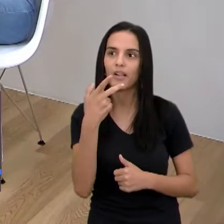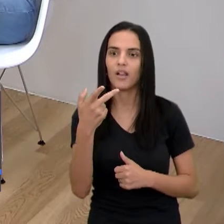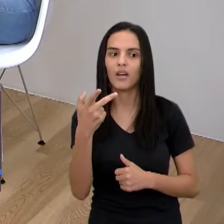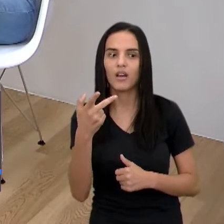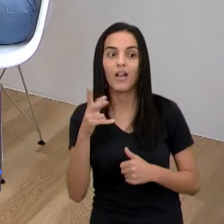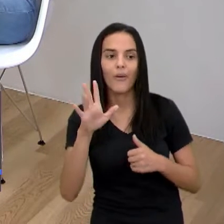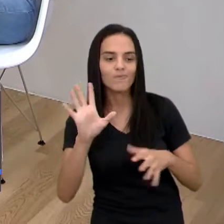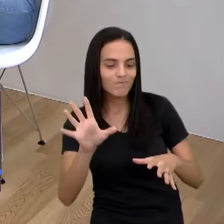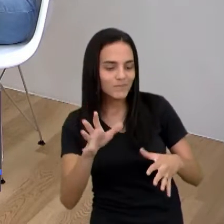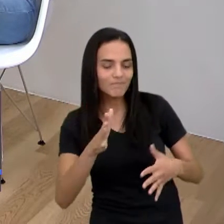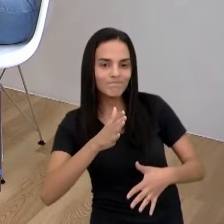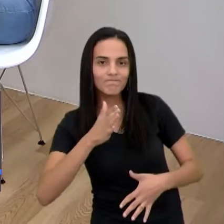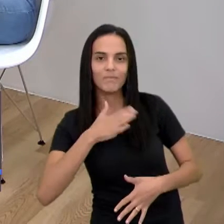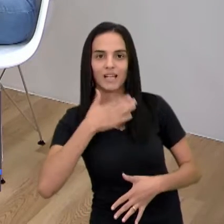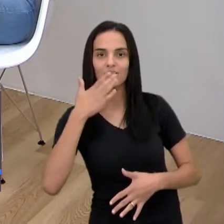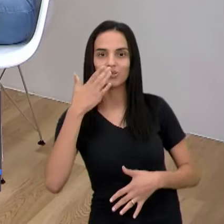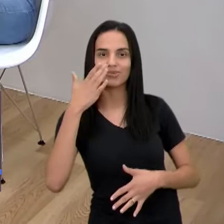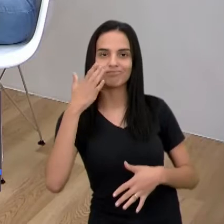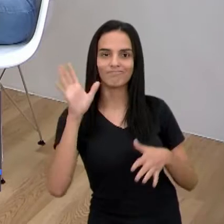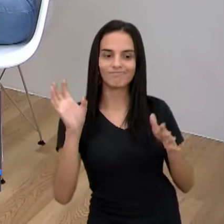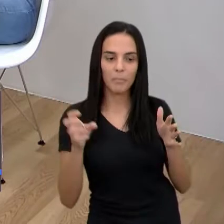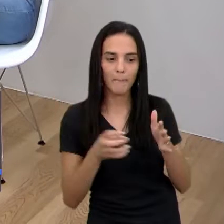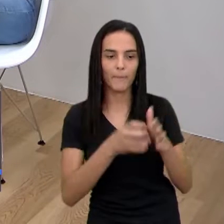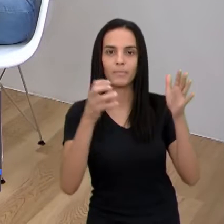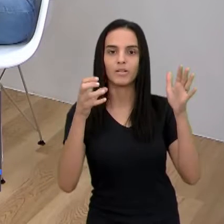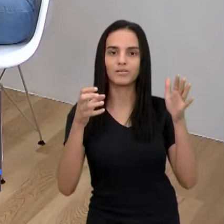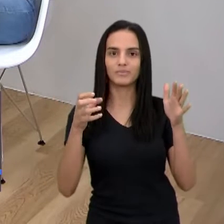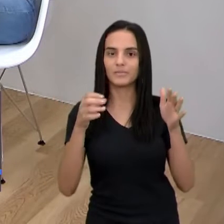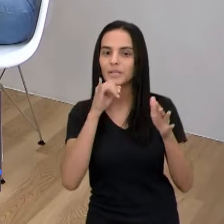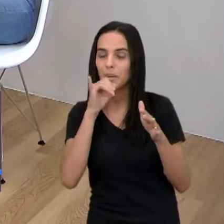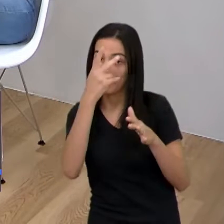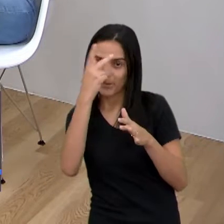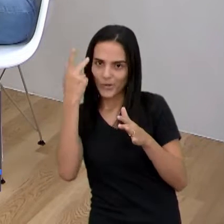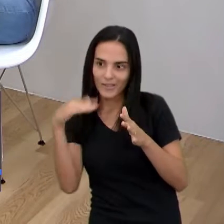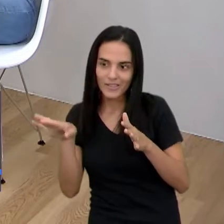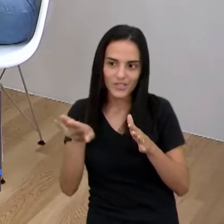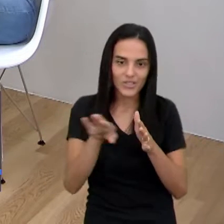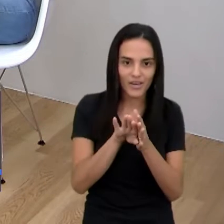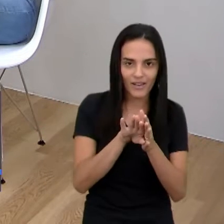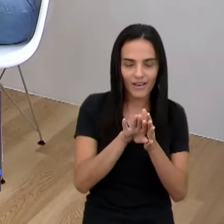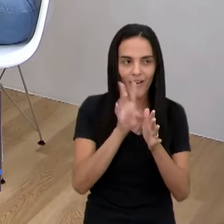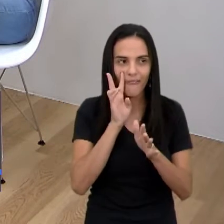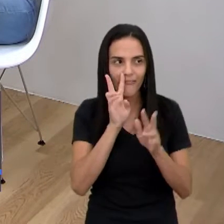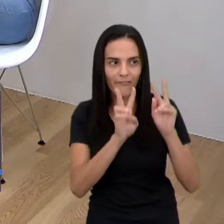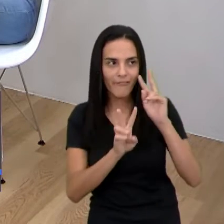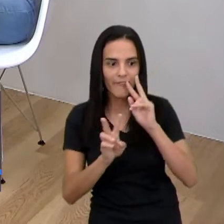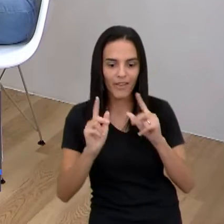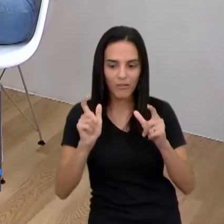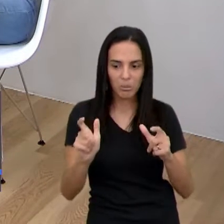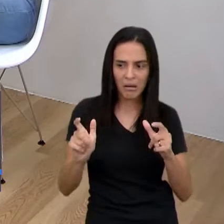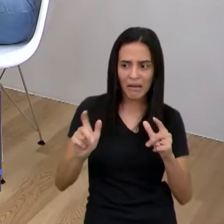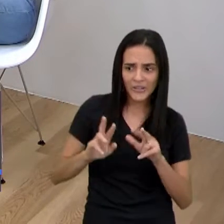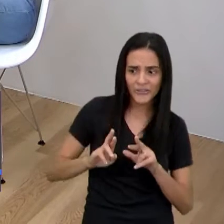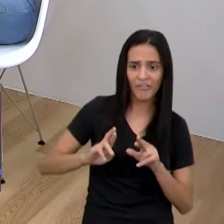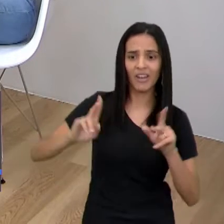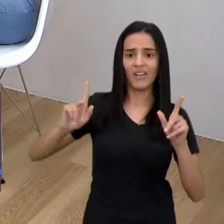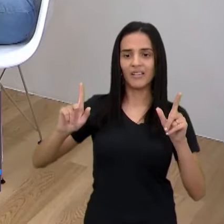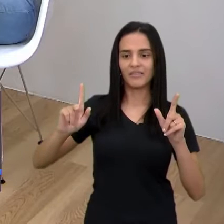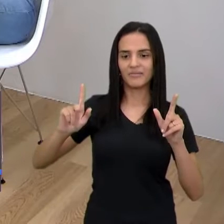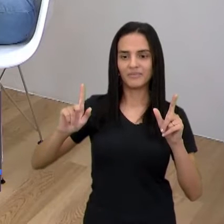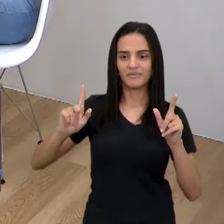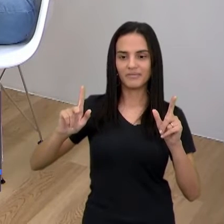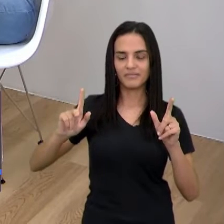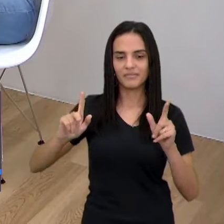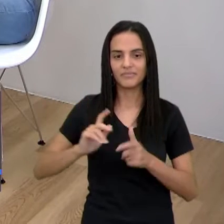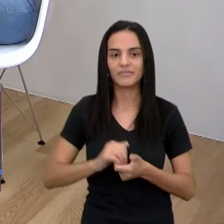choque. Sim. Há um choque para quem chega, porque vai ver um cenário completamente diferente. O